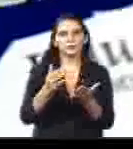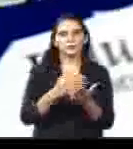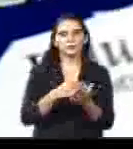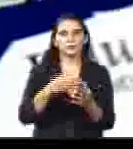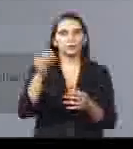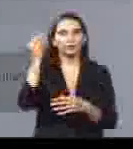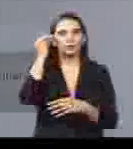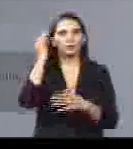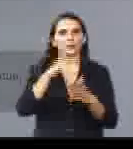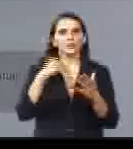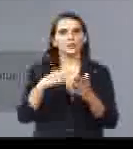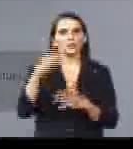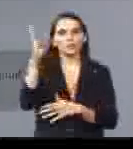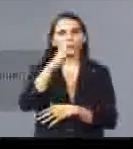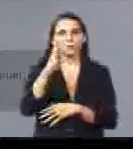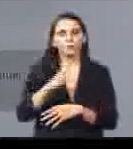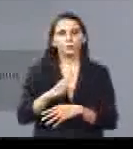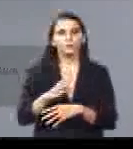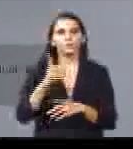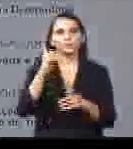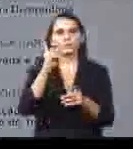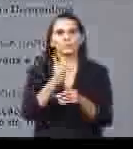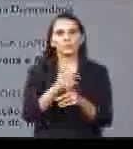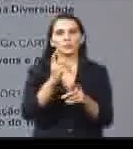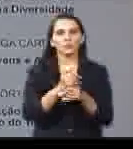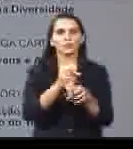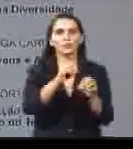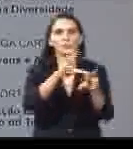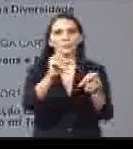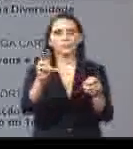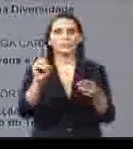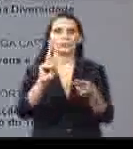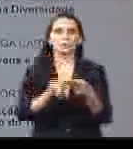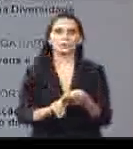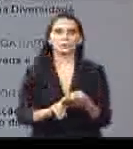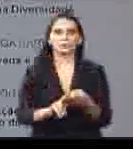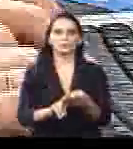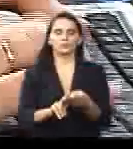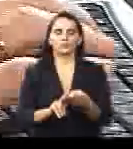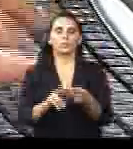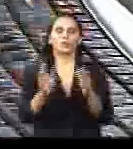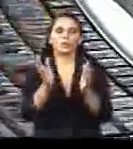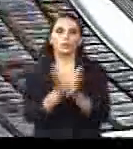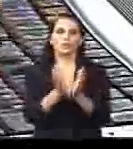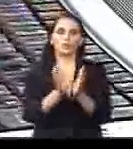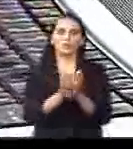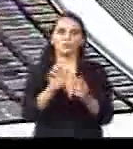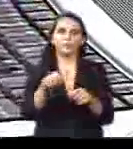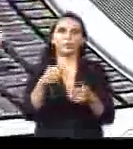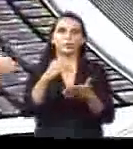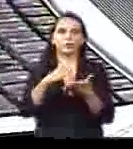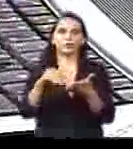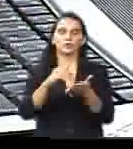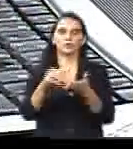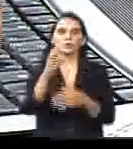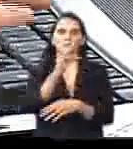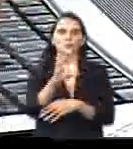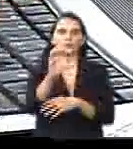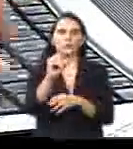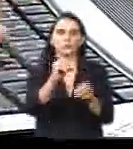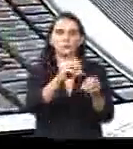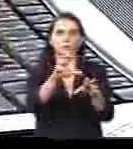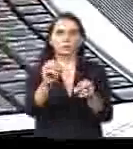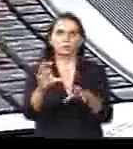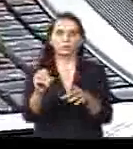é referência para todo o país por atender às demandas da educação prisional. O grupo cedeu à Secretaria de Educação